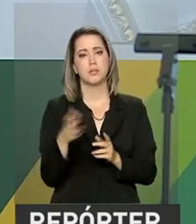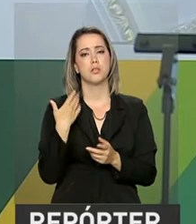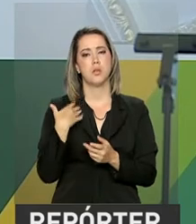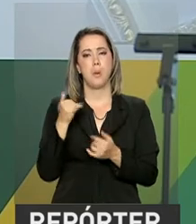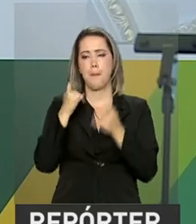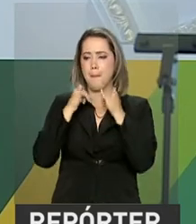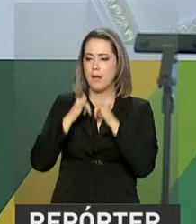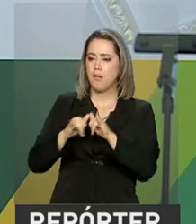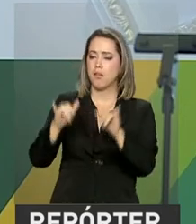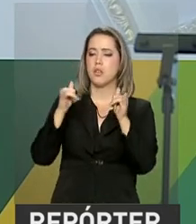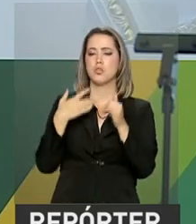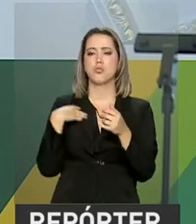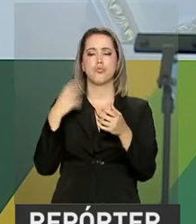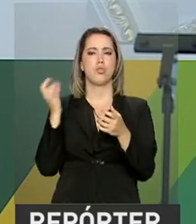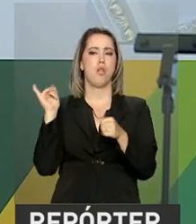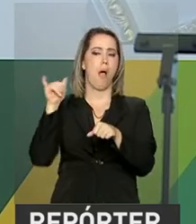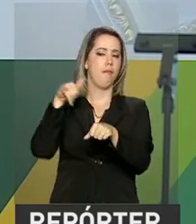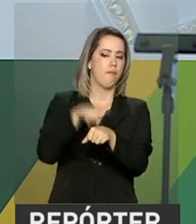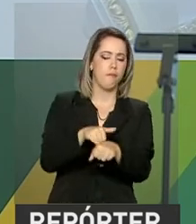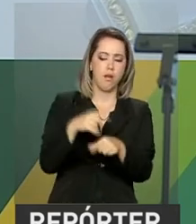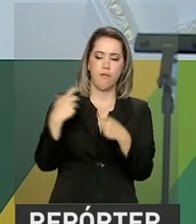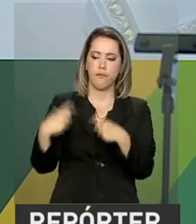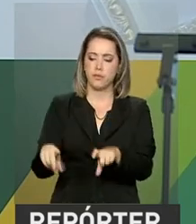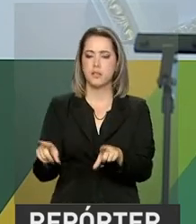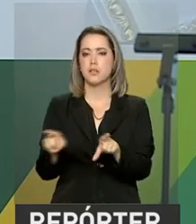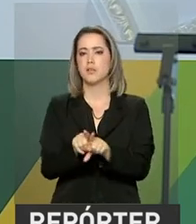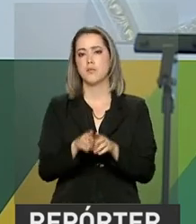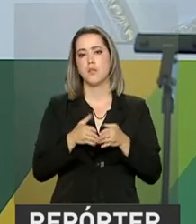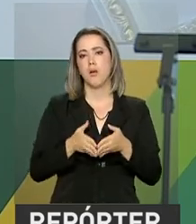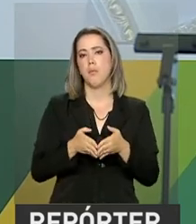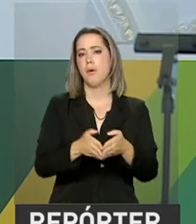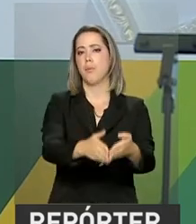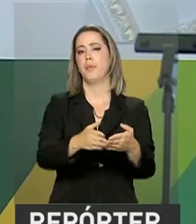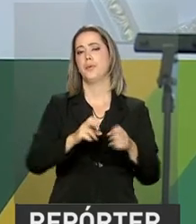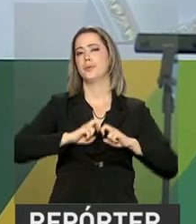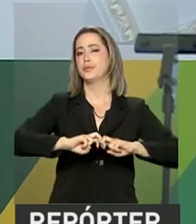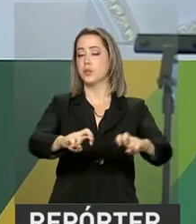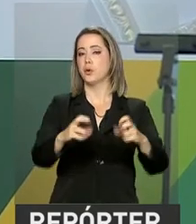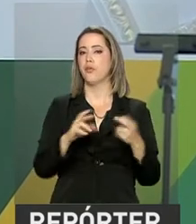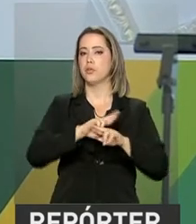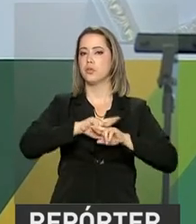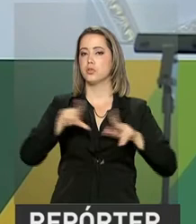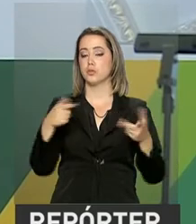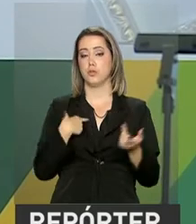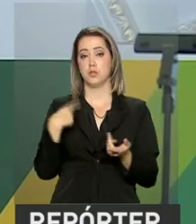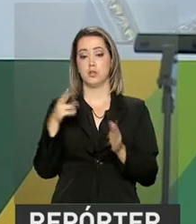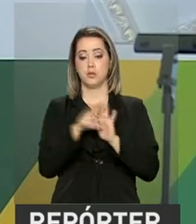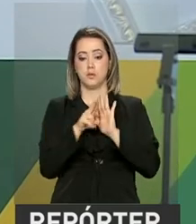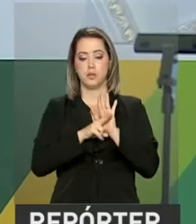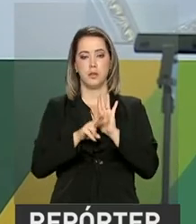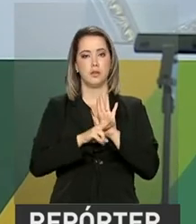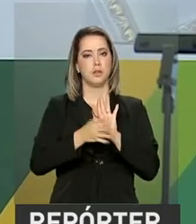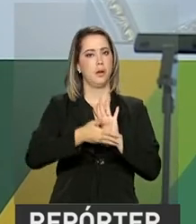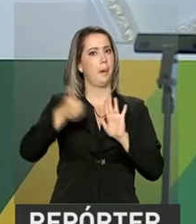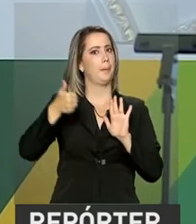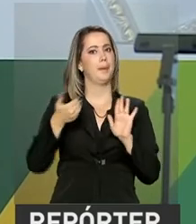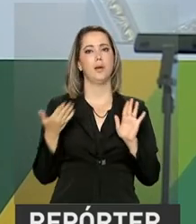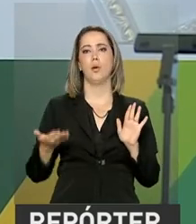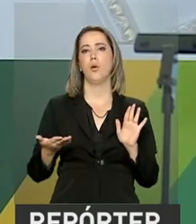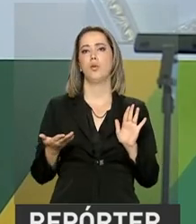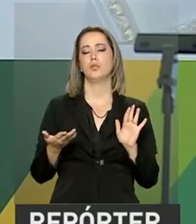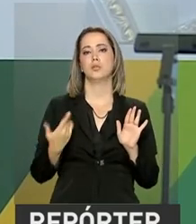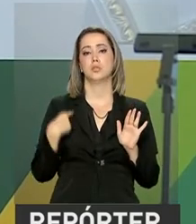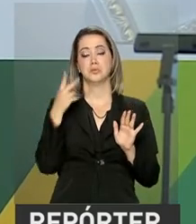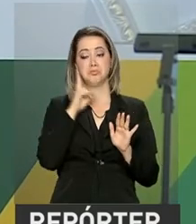que as novas regras são mais acertadas nós tivemos muita procura e ágios